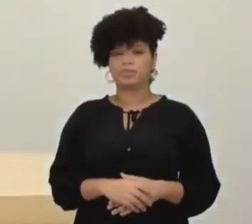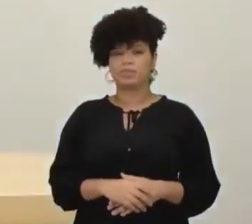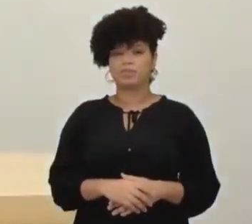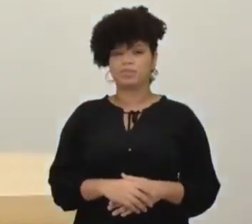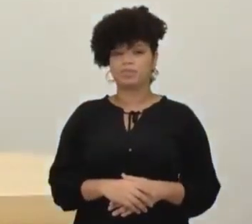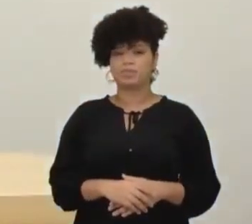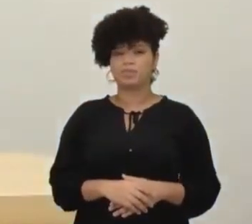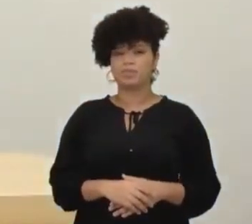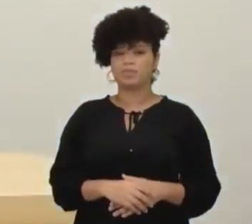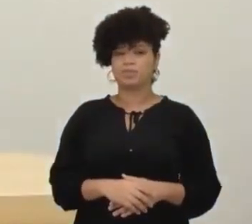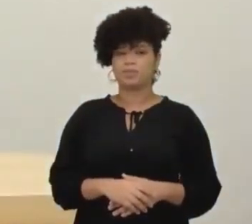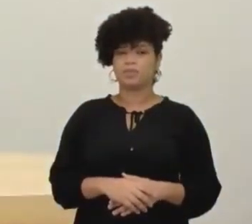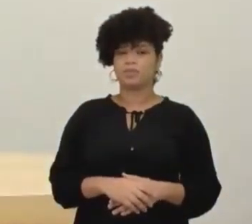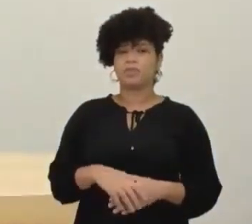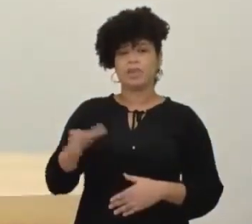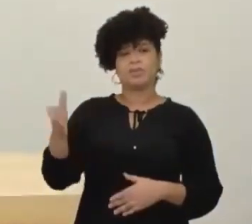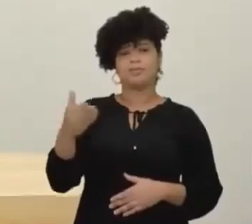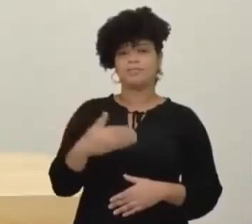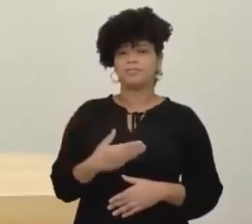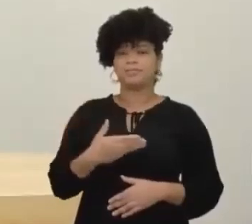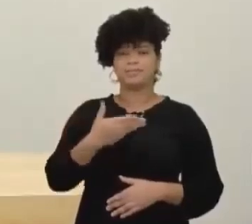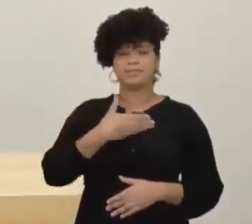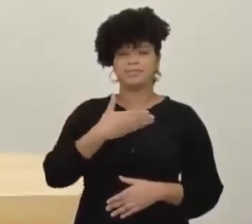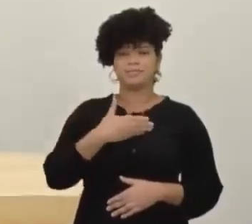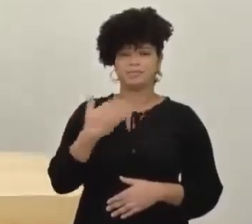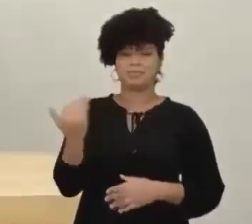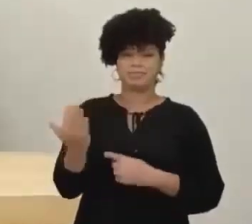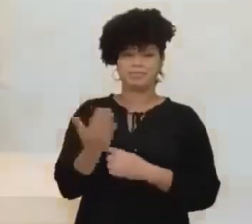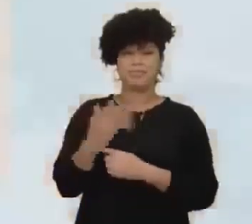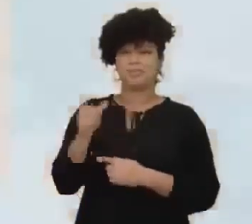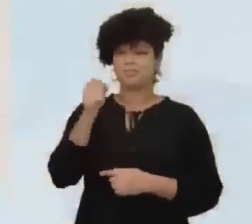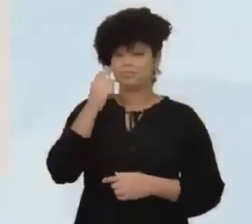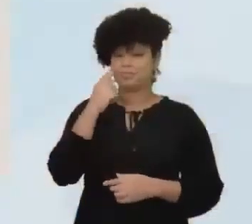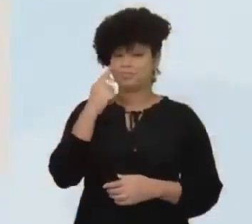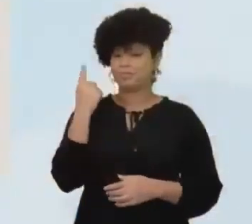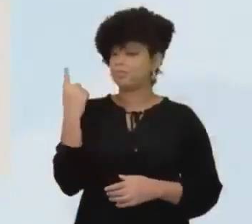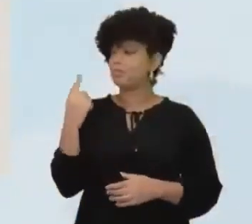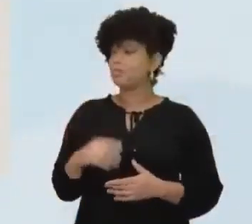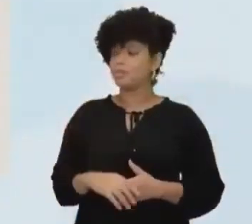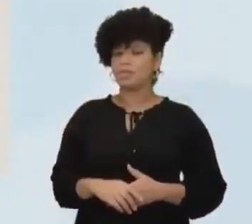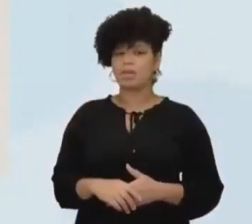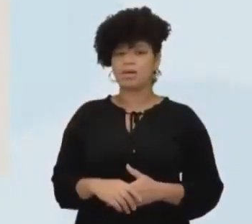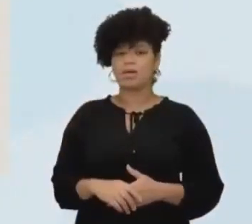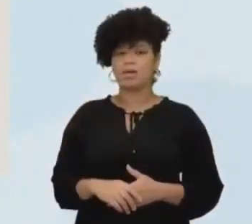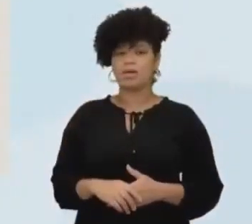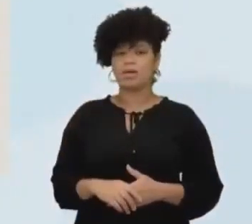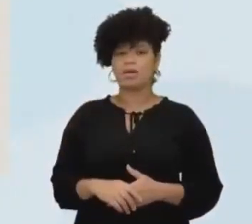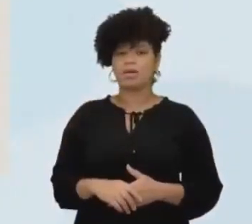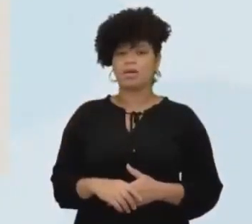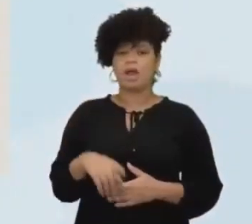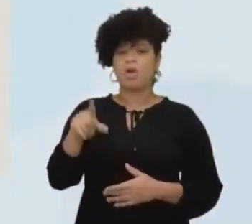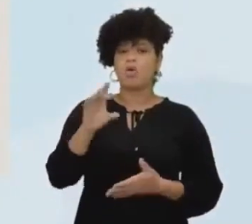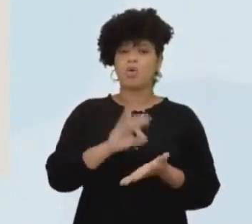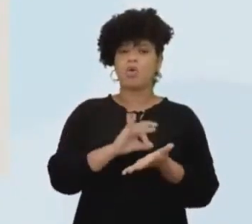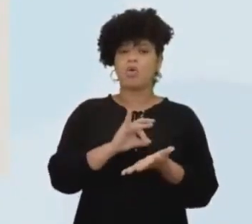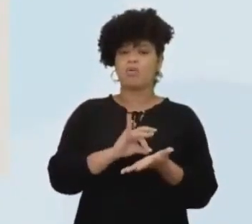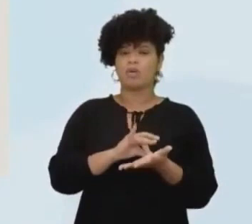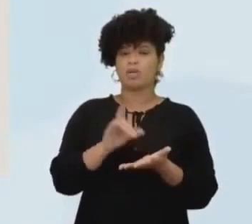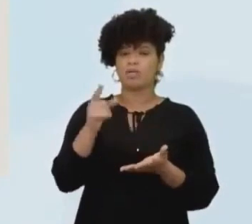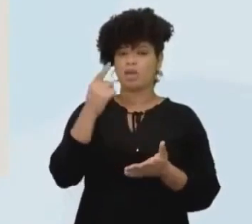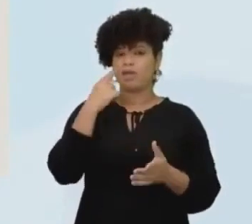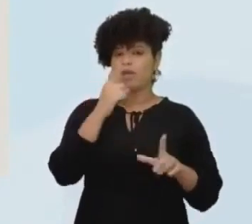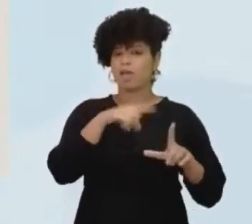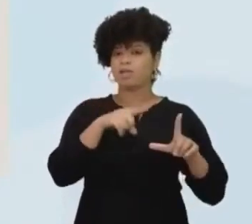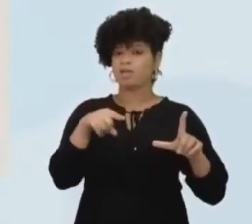aí João Valeu aí João sempre de homem Salvando Aí ó esse aqui é melhor ainda né a gente tava até discutindo ele aí